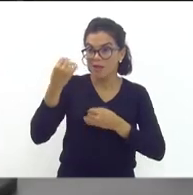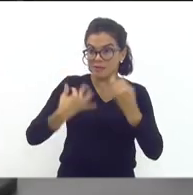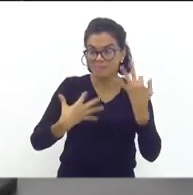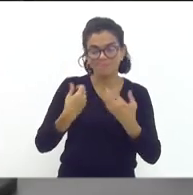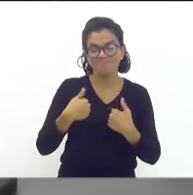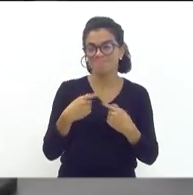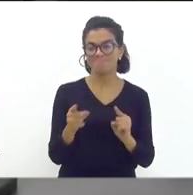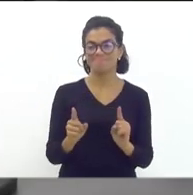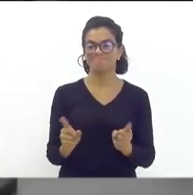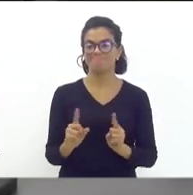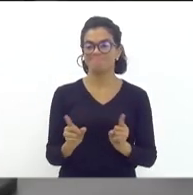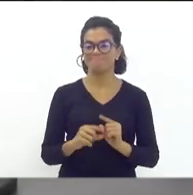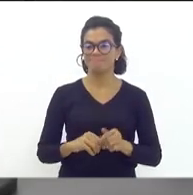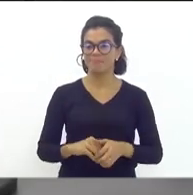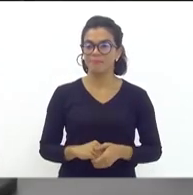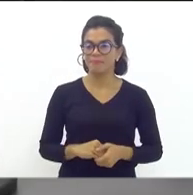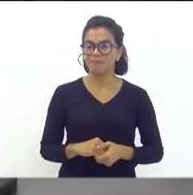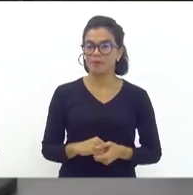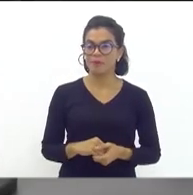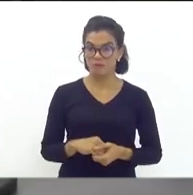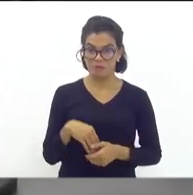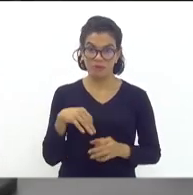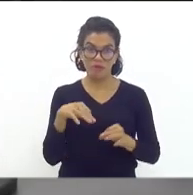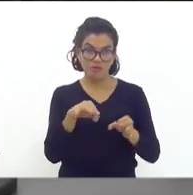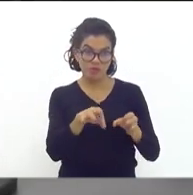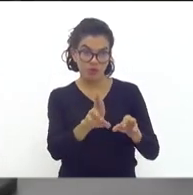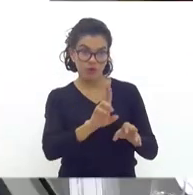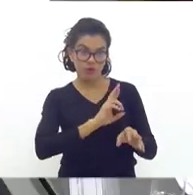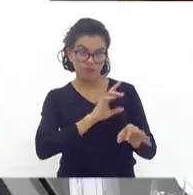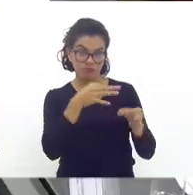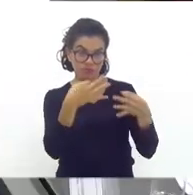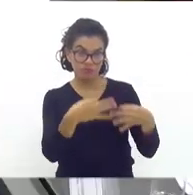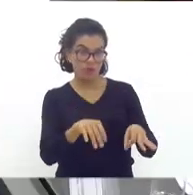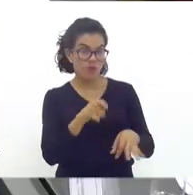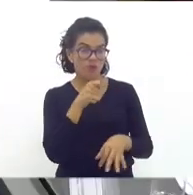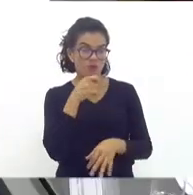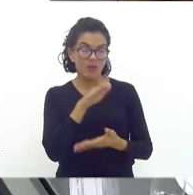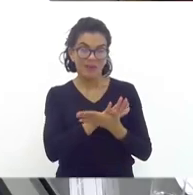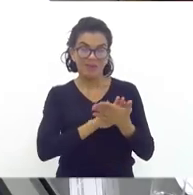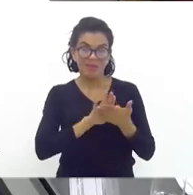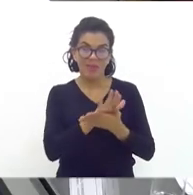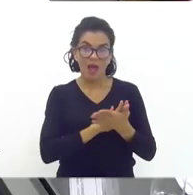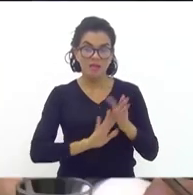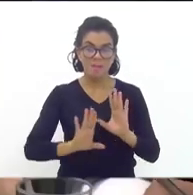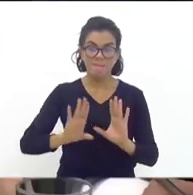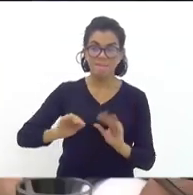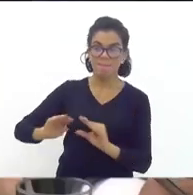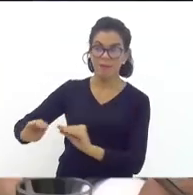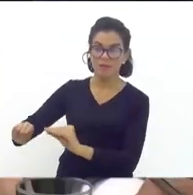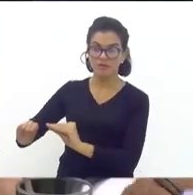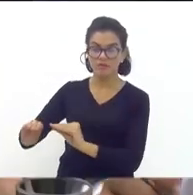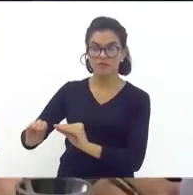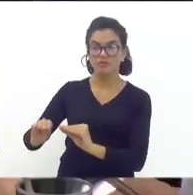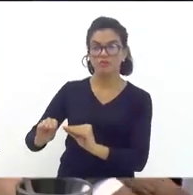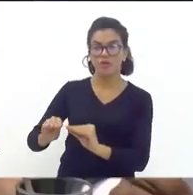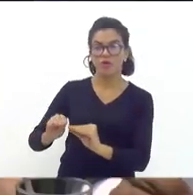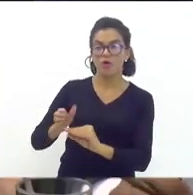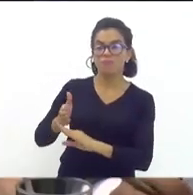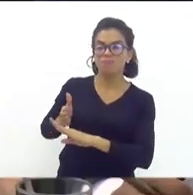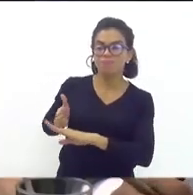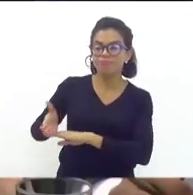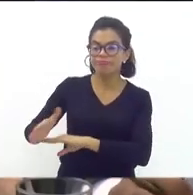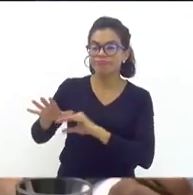isso da concessionária o Senhor reafirma então que não há nenhum tipo de intromissão participação gerencia de vossa parte